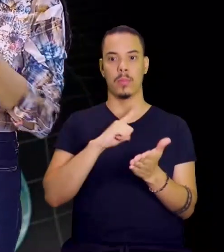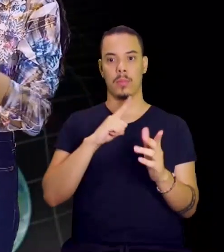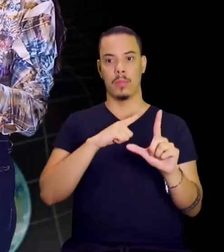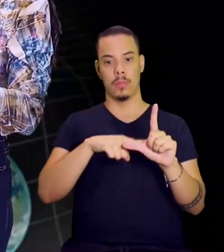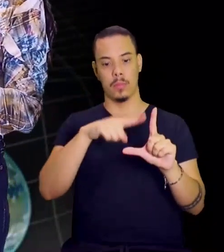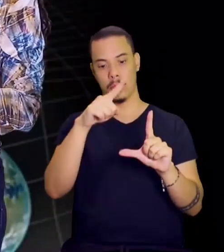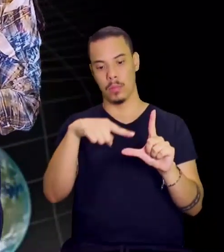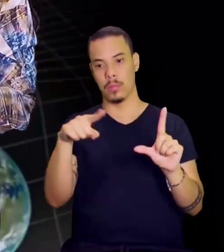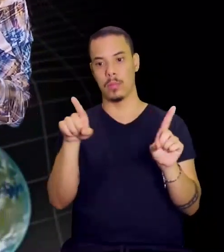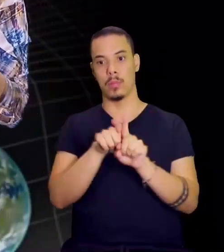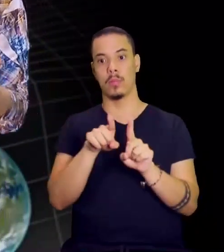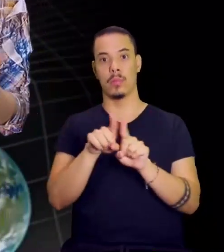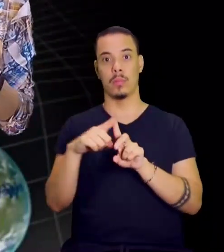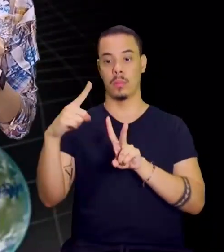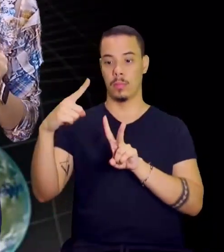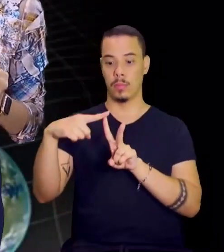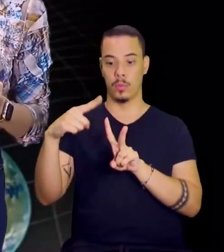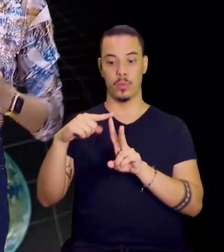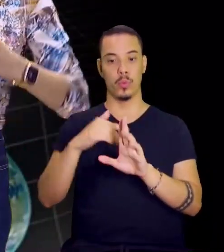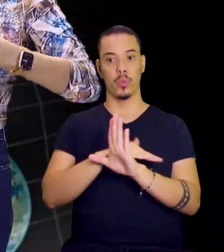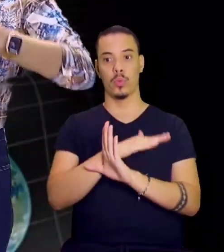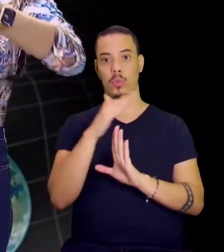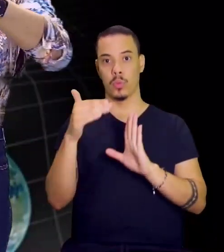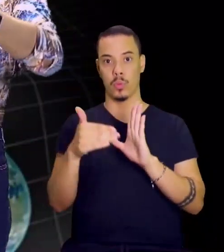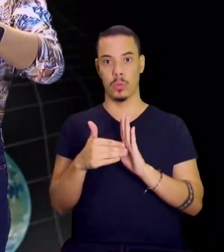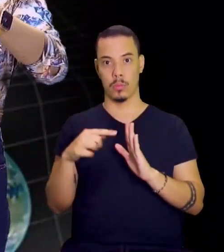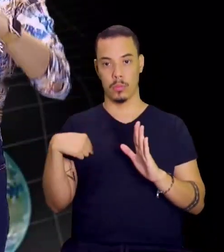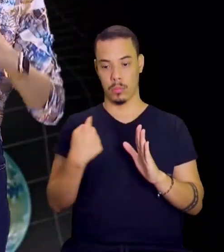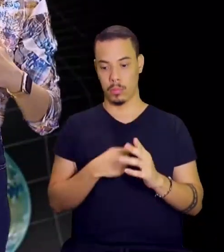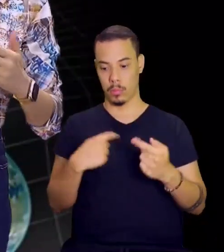escalares e as vetoriais. E tudo que a gente precisa